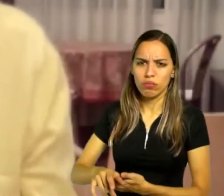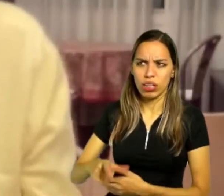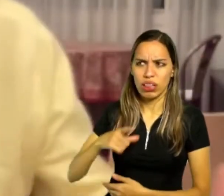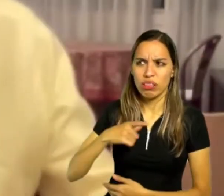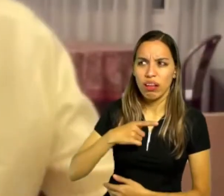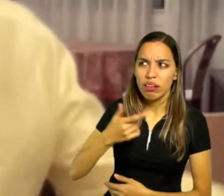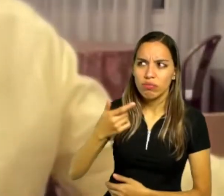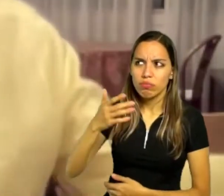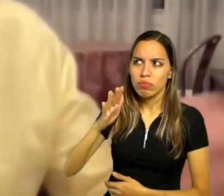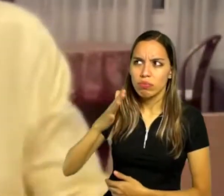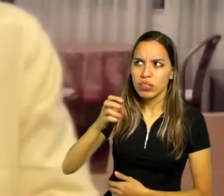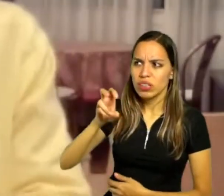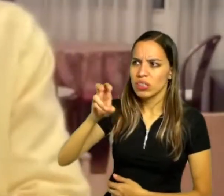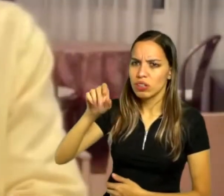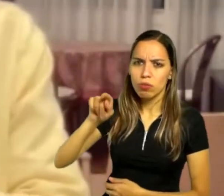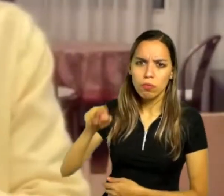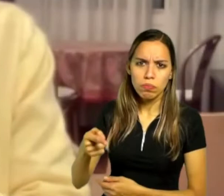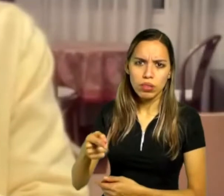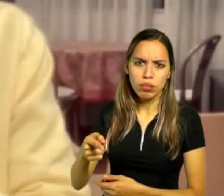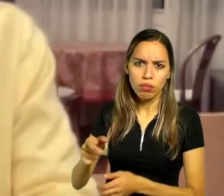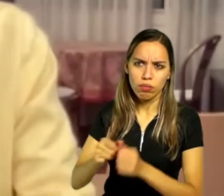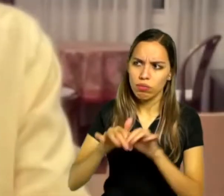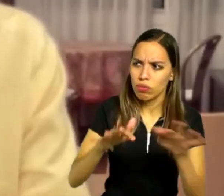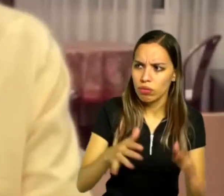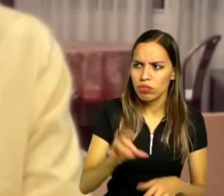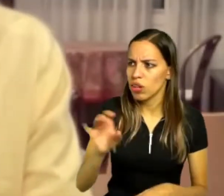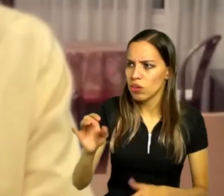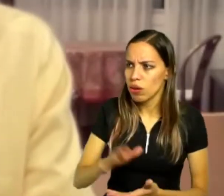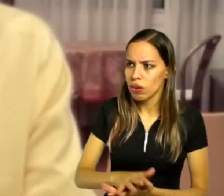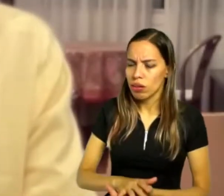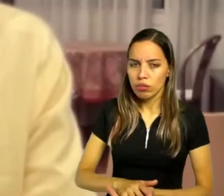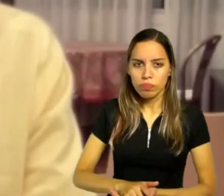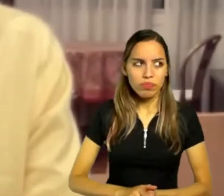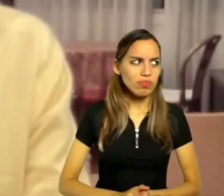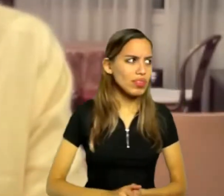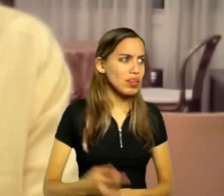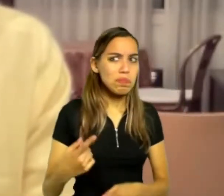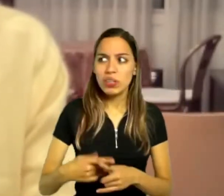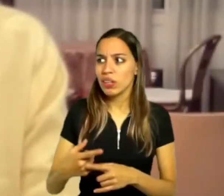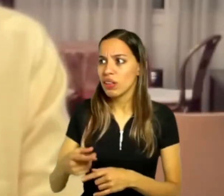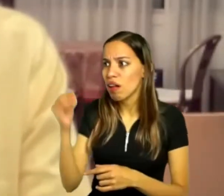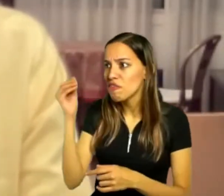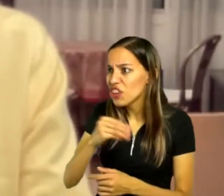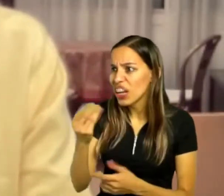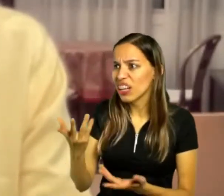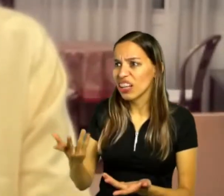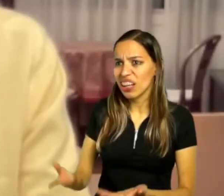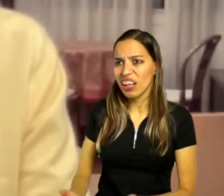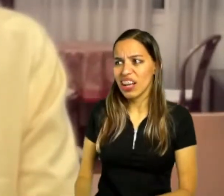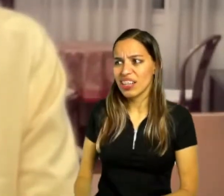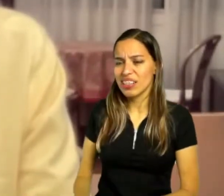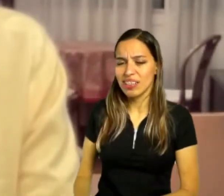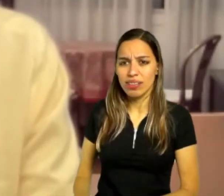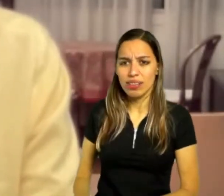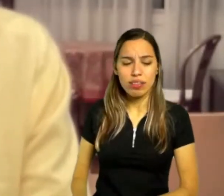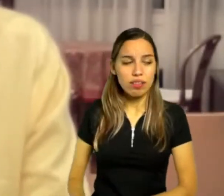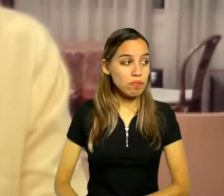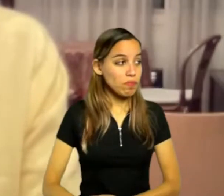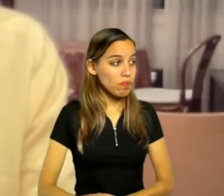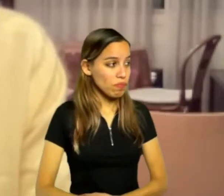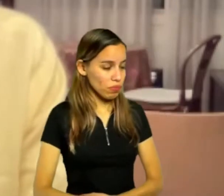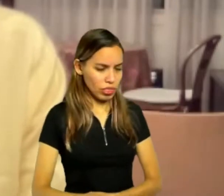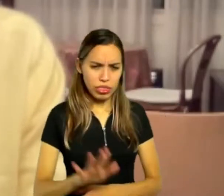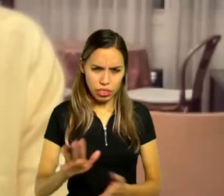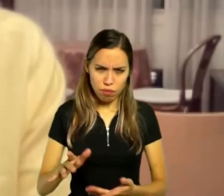sucesso, vai ser um fracasso, vão encalhar 5.000 livros. Bom, o livro foi lançado numa quarta-feira.